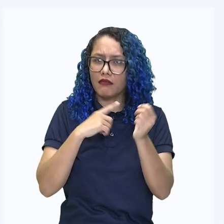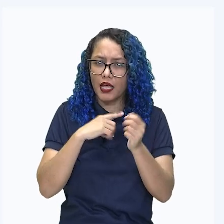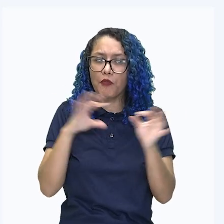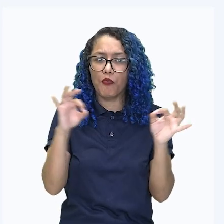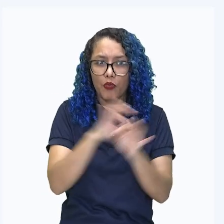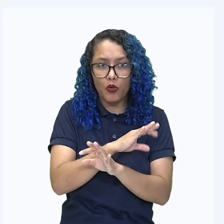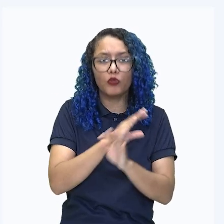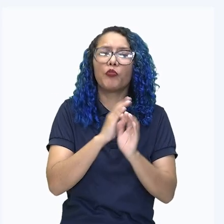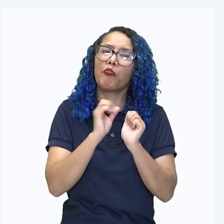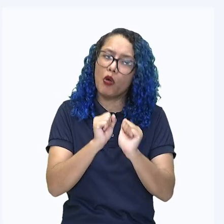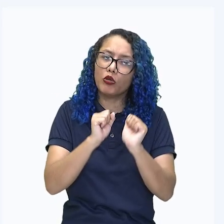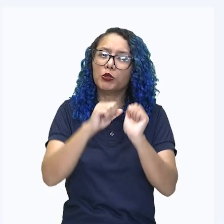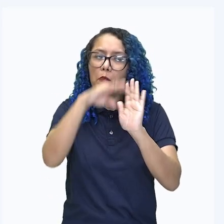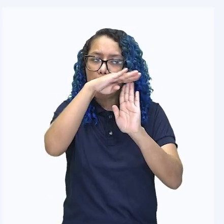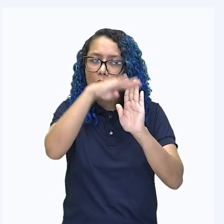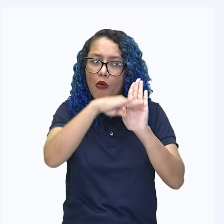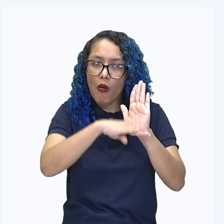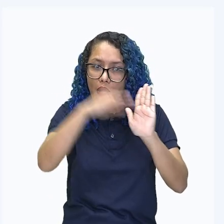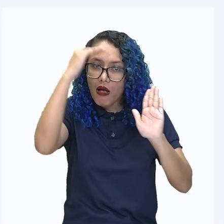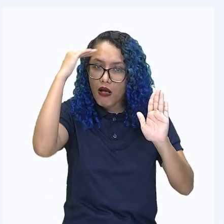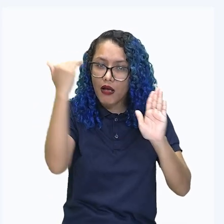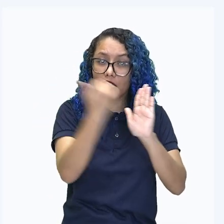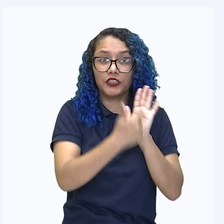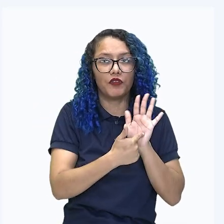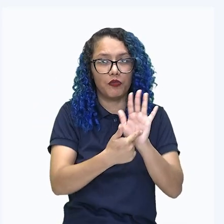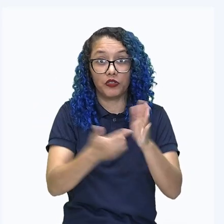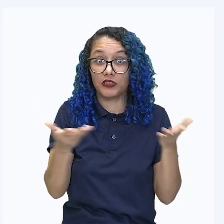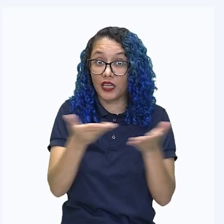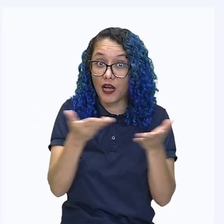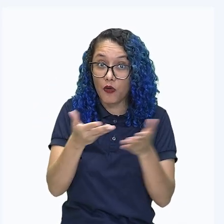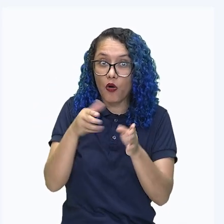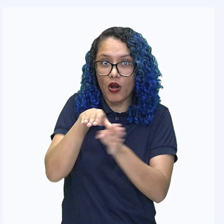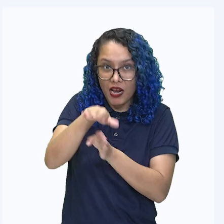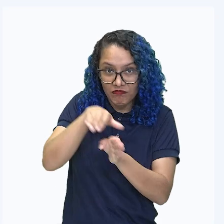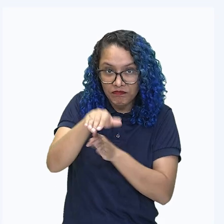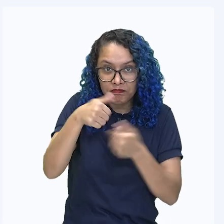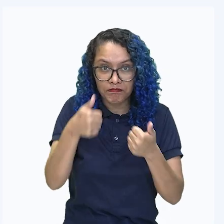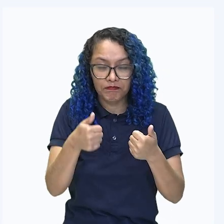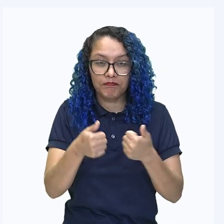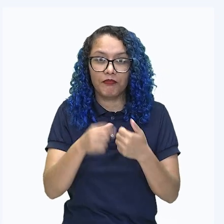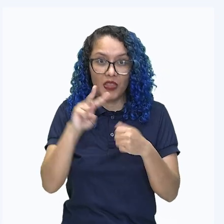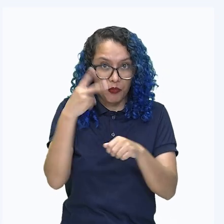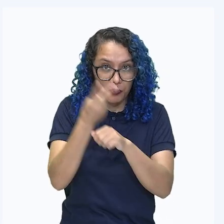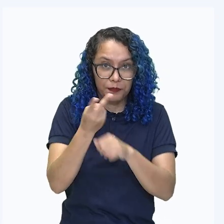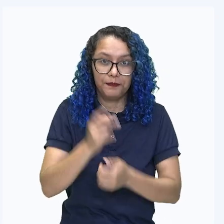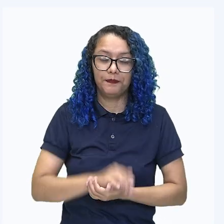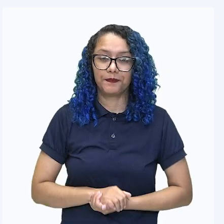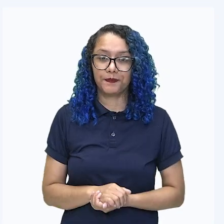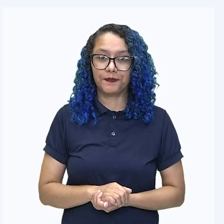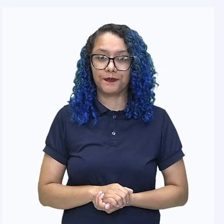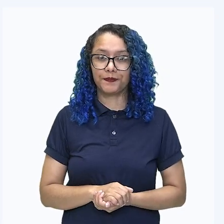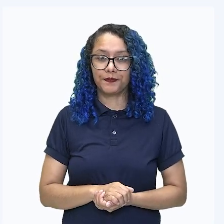gente vai estar verificando um tutorial, né, Rafael, para compartilhar com vocês depois, tá bom?